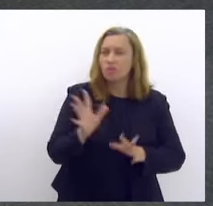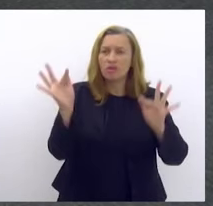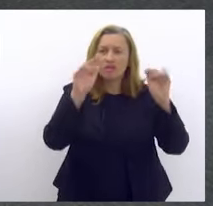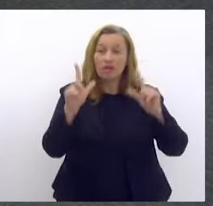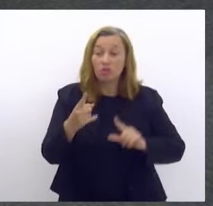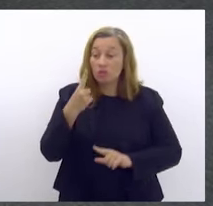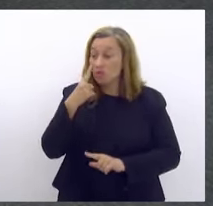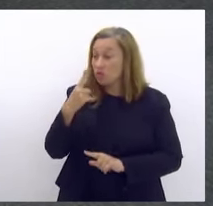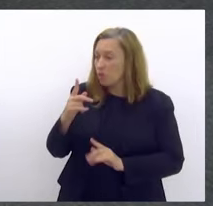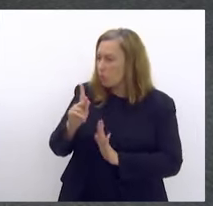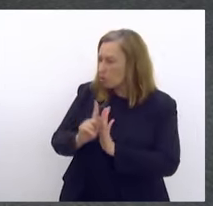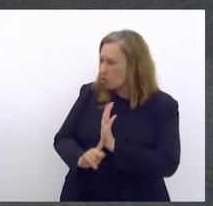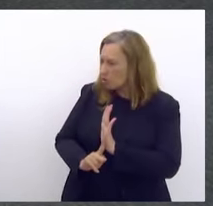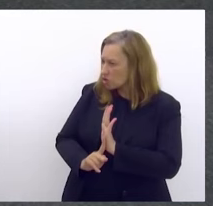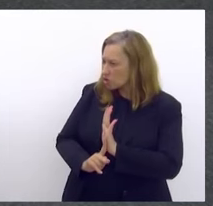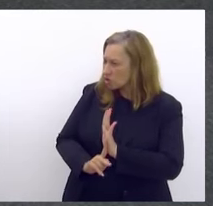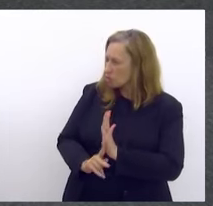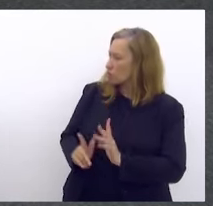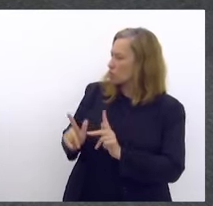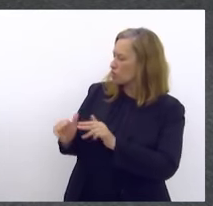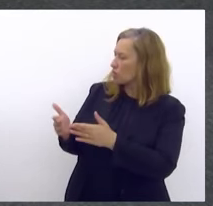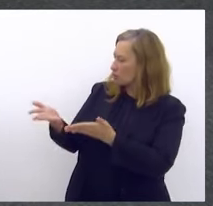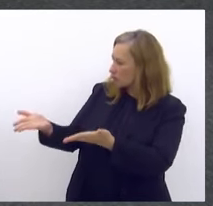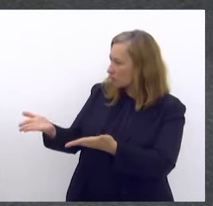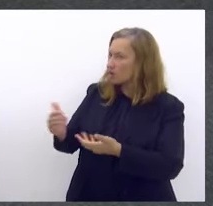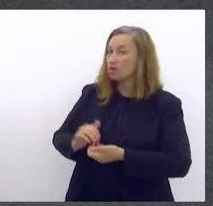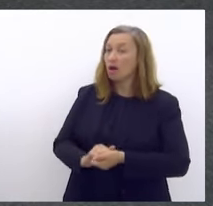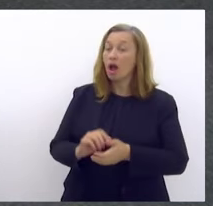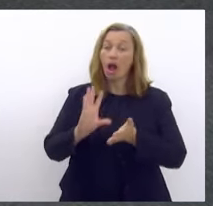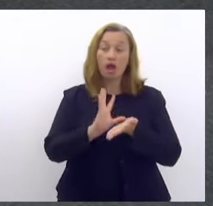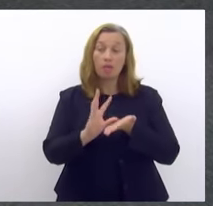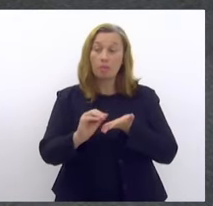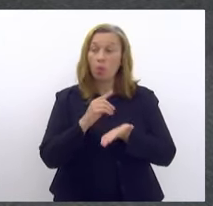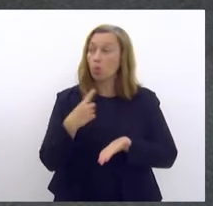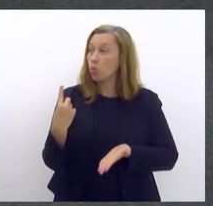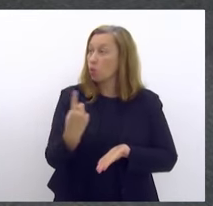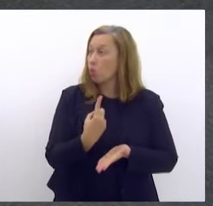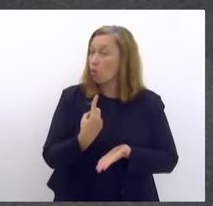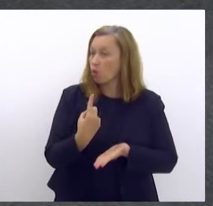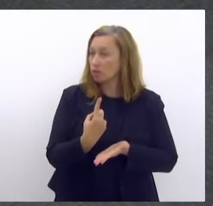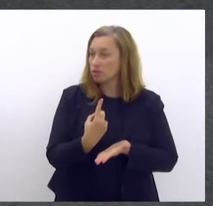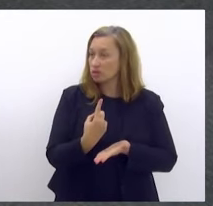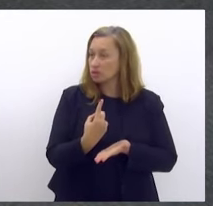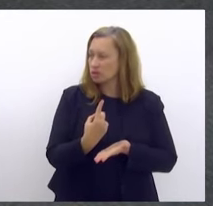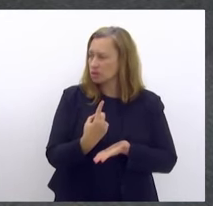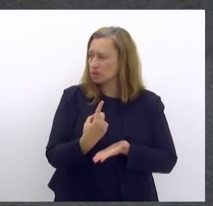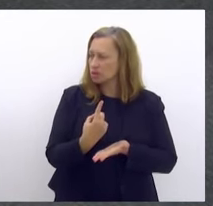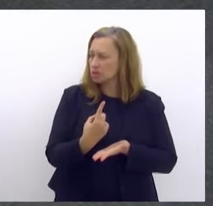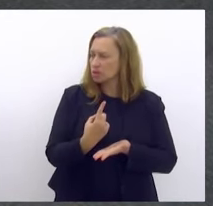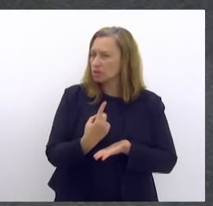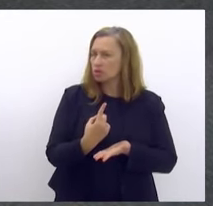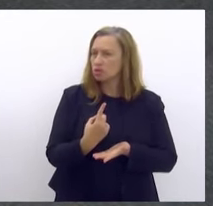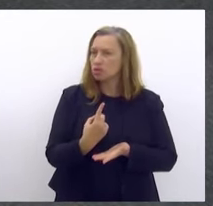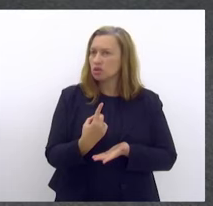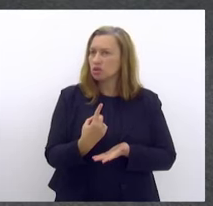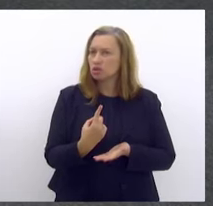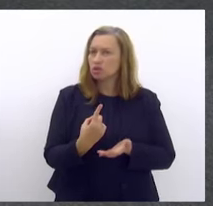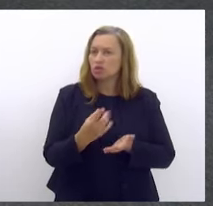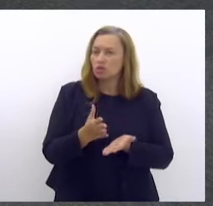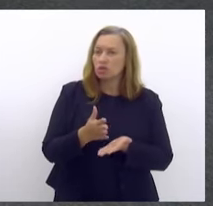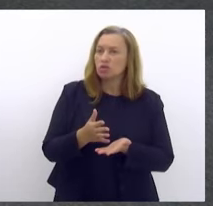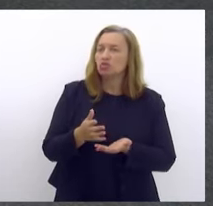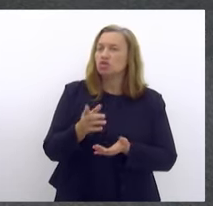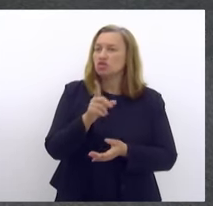um projeto dessa natureza e as nossas pautas, ultimamente, têm sido tanto de concessão de data,